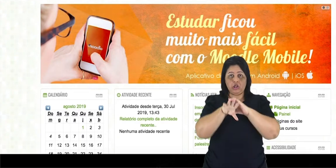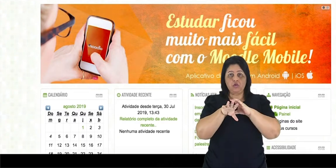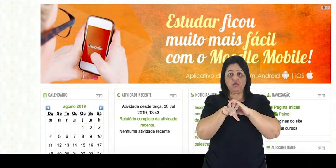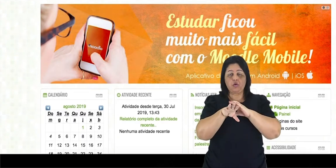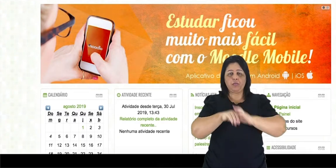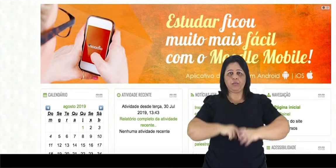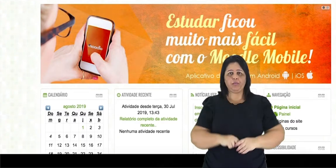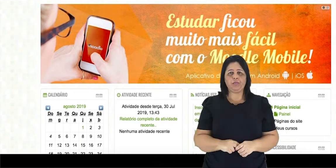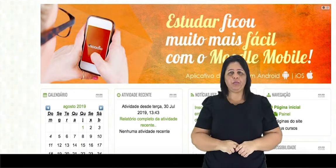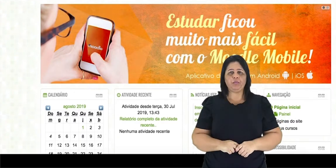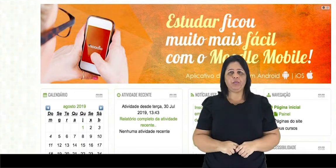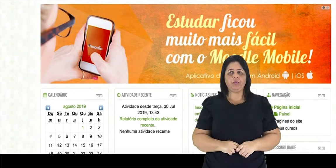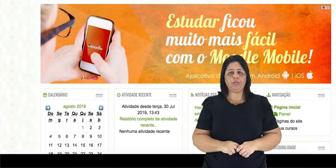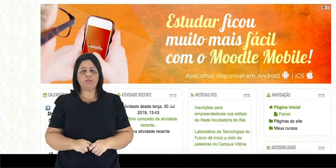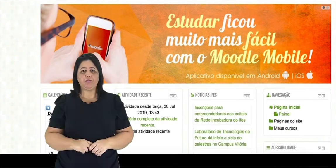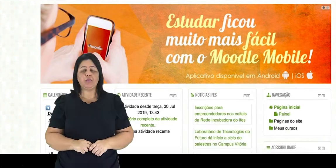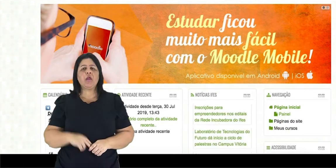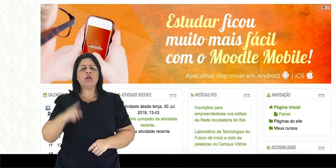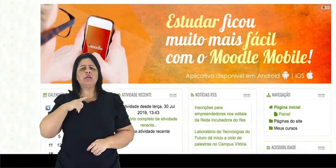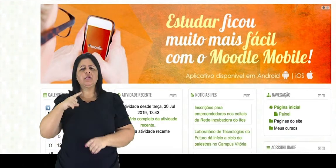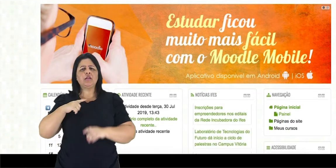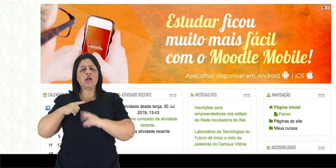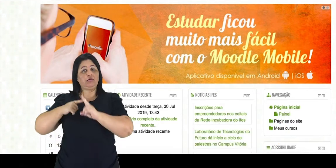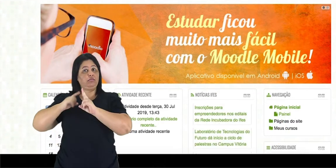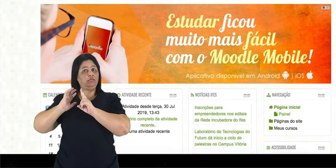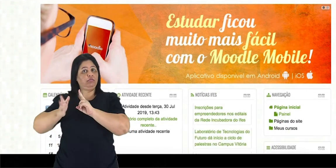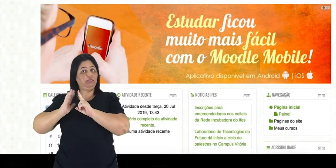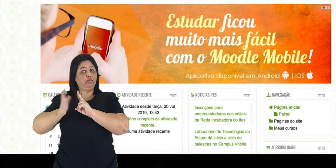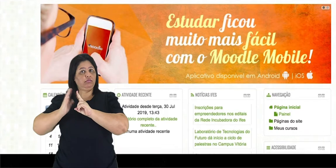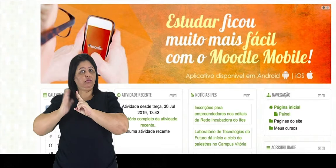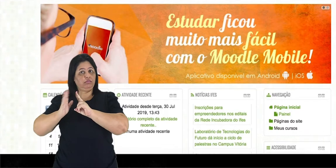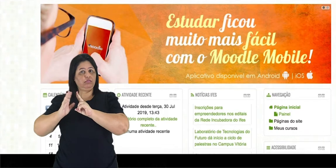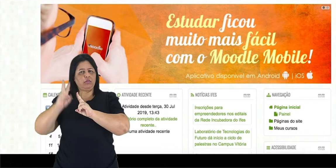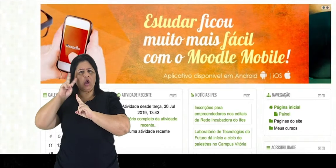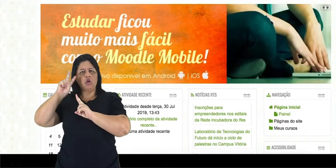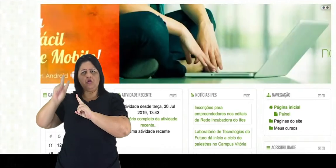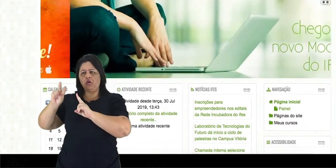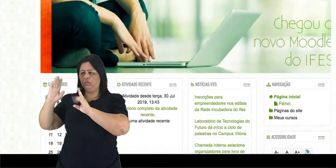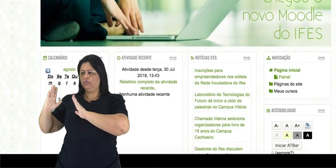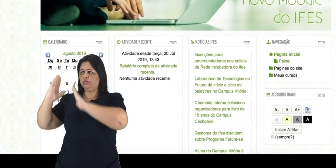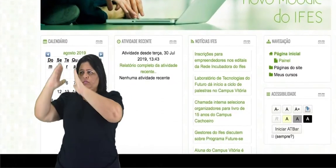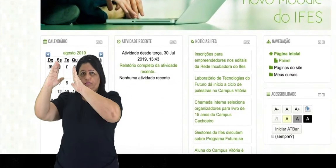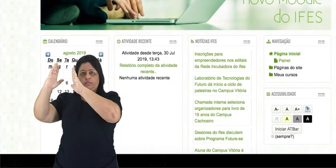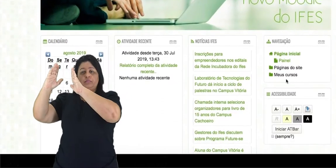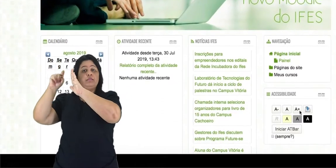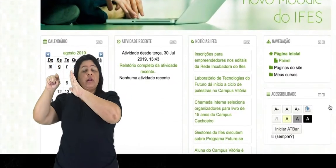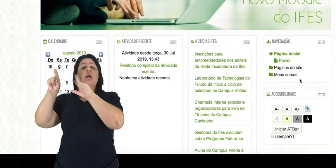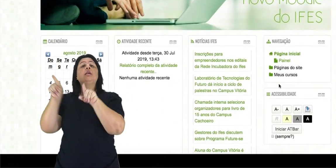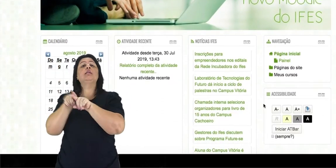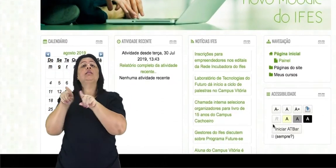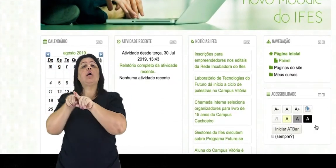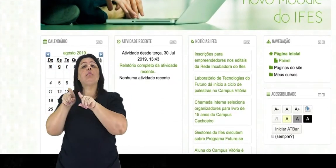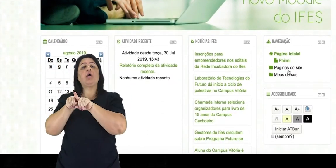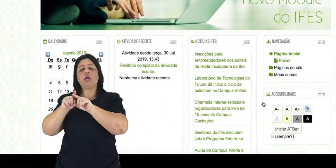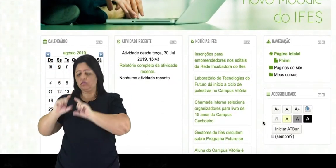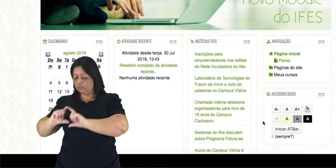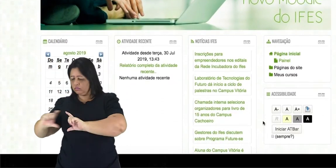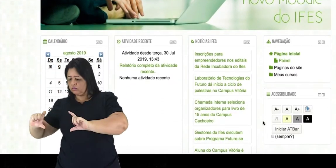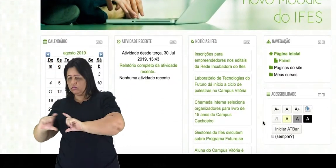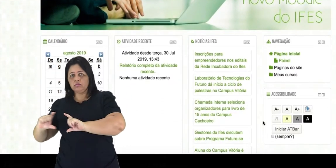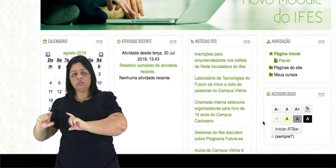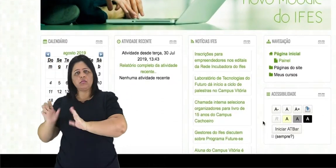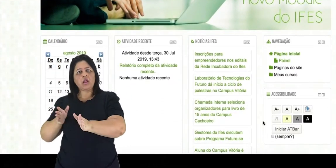IFSCEFOR. Então, nós temos aqui o VLibras, no canto superior direito, e mais abaixo o bloco